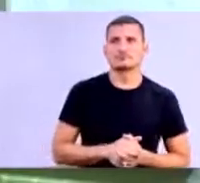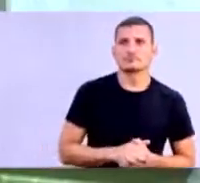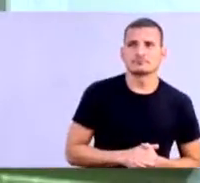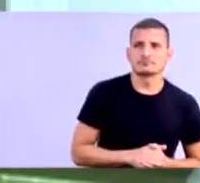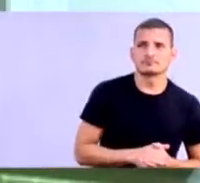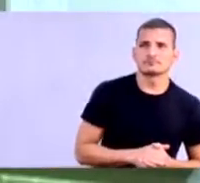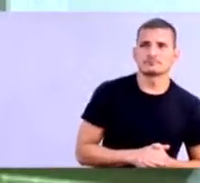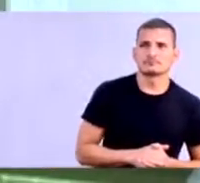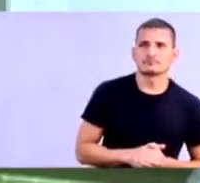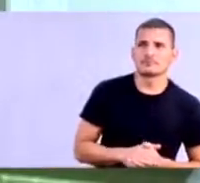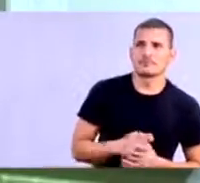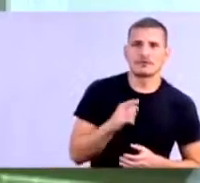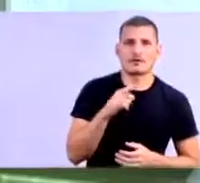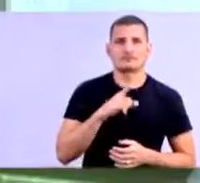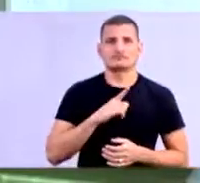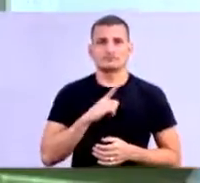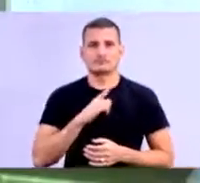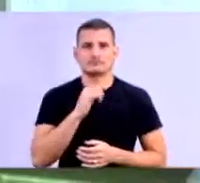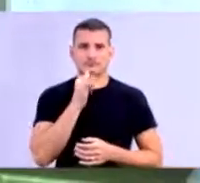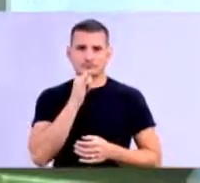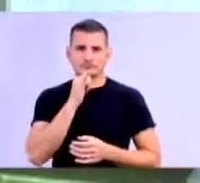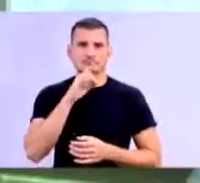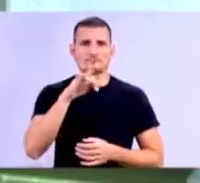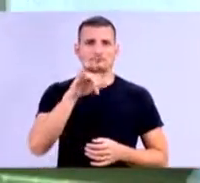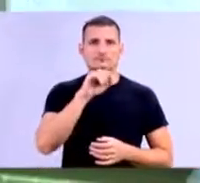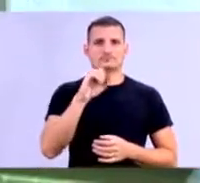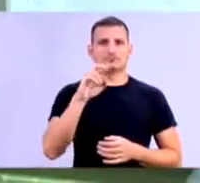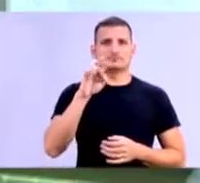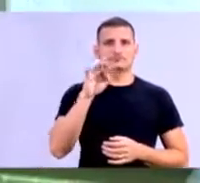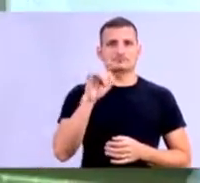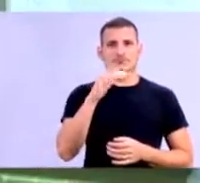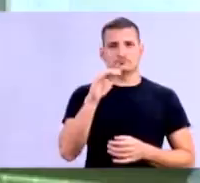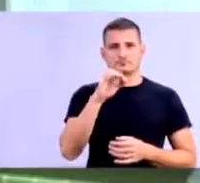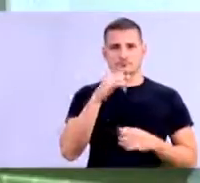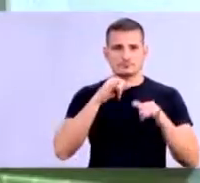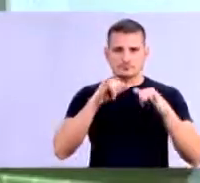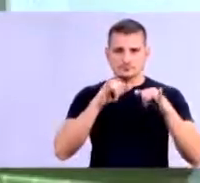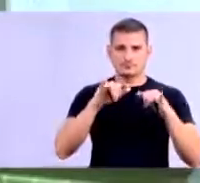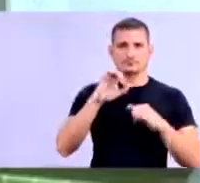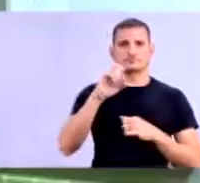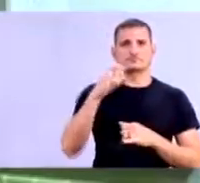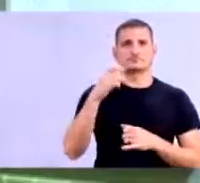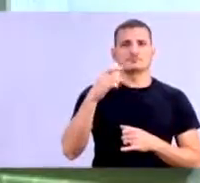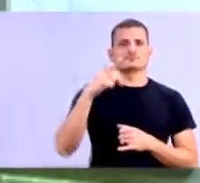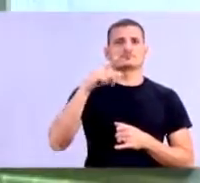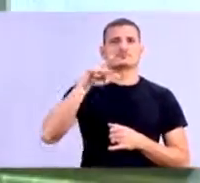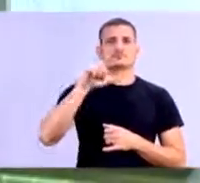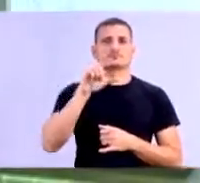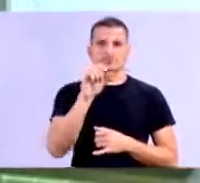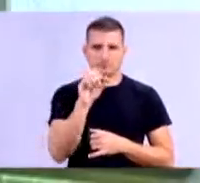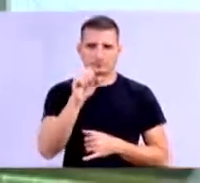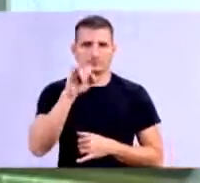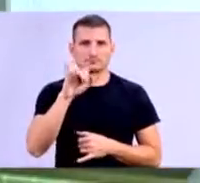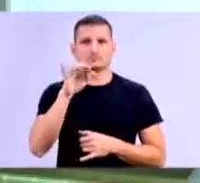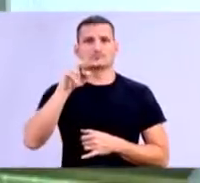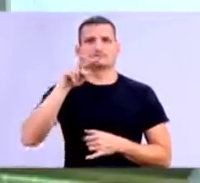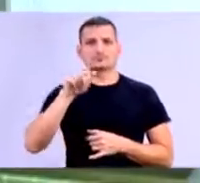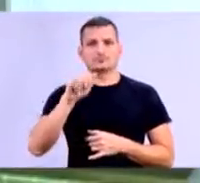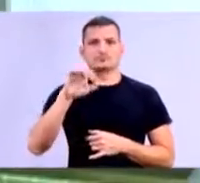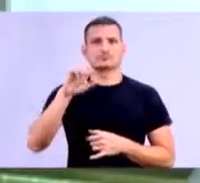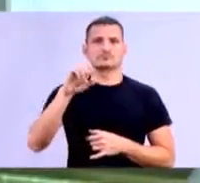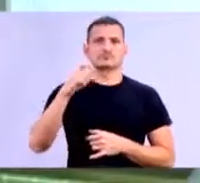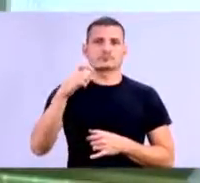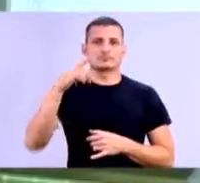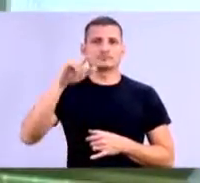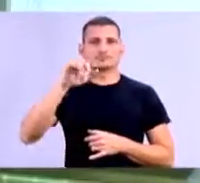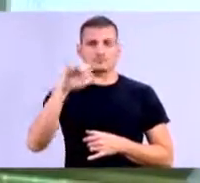nós temos o exemplo de uma dissertação informativa, de uma dissertação expositiva, explicativa. Tá certo? Mas nós